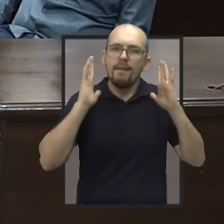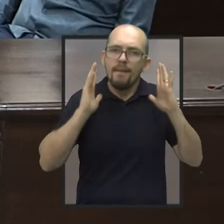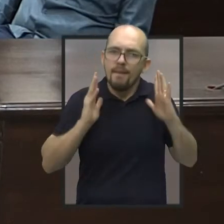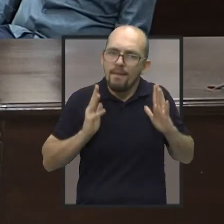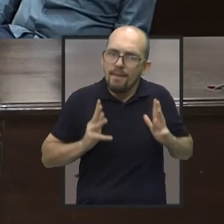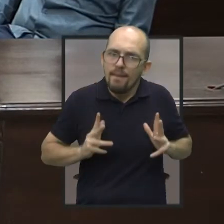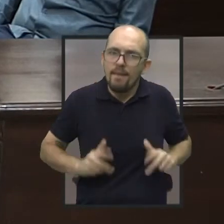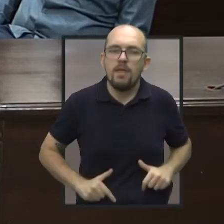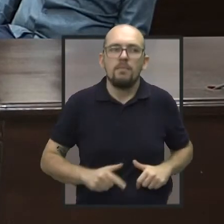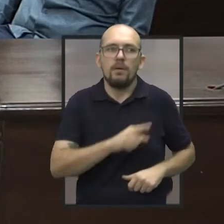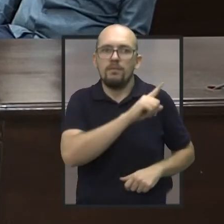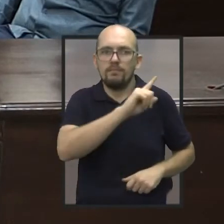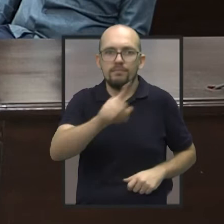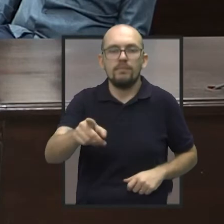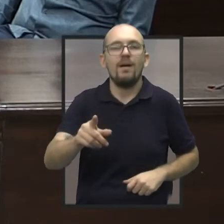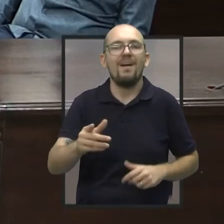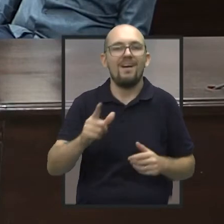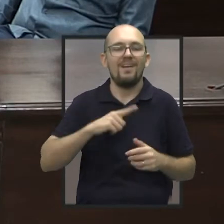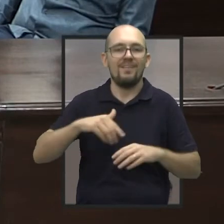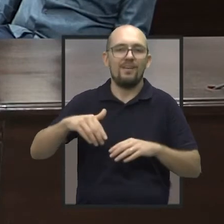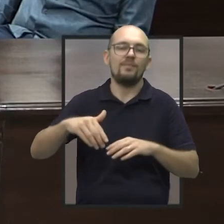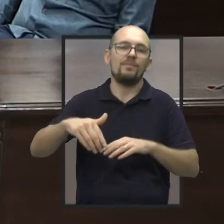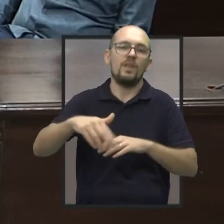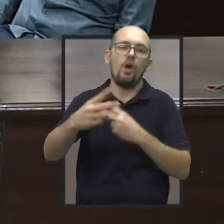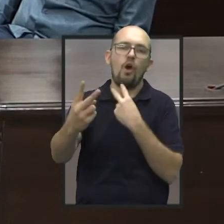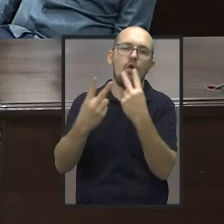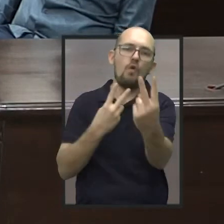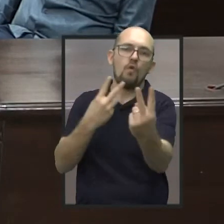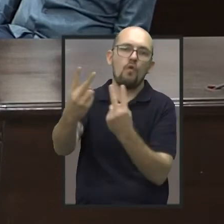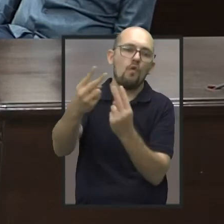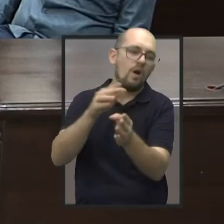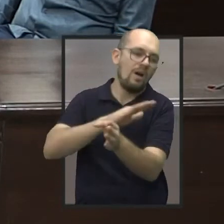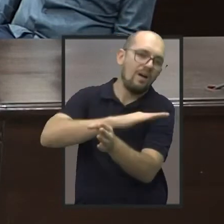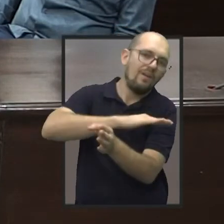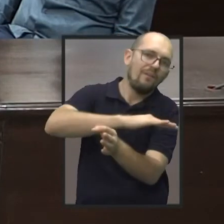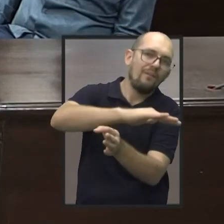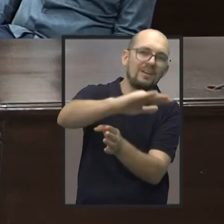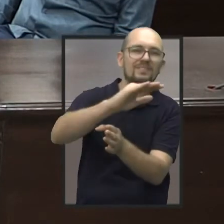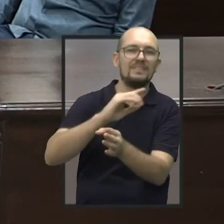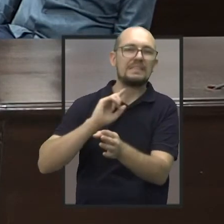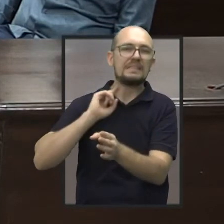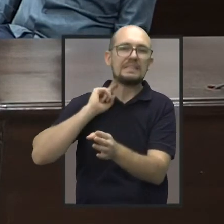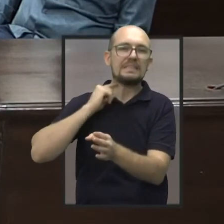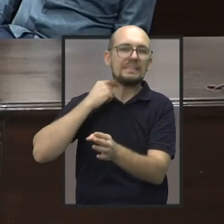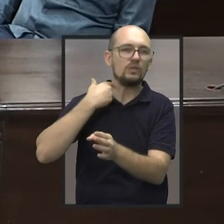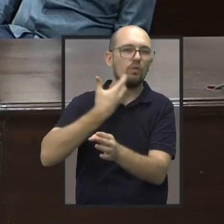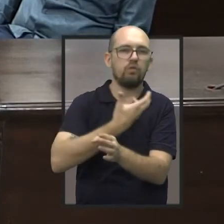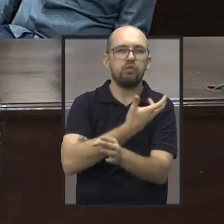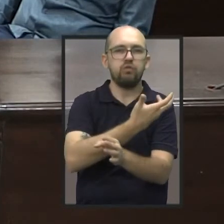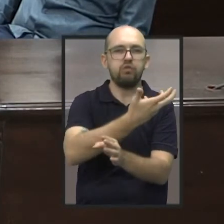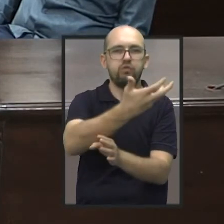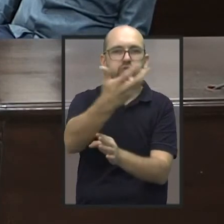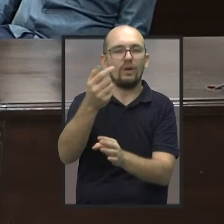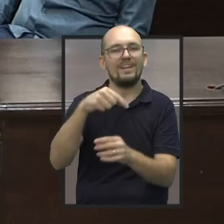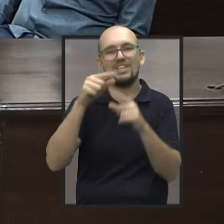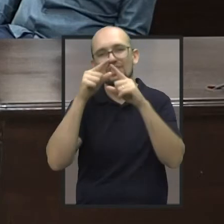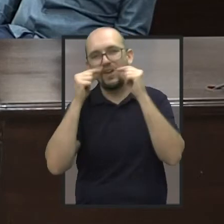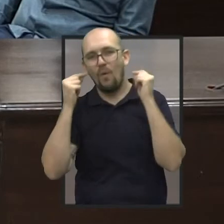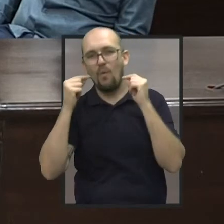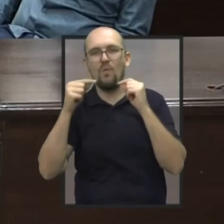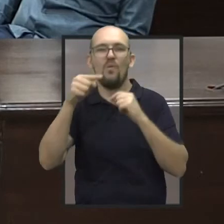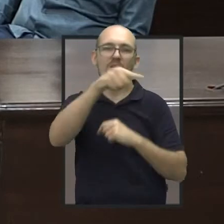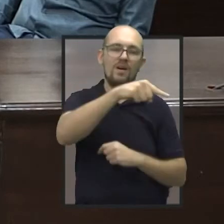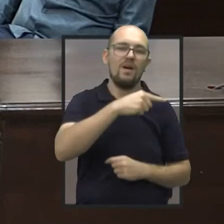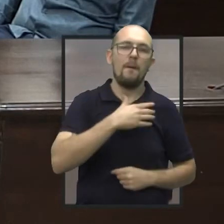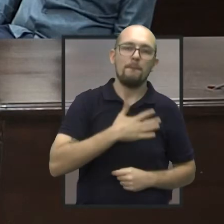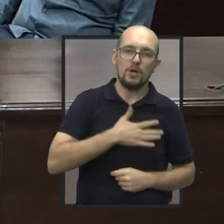ali que ficam às margens da rodovia SP-304, nesse trecho entre Jaú e Pouso Alegre de Baixo.